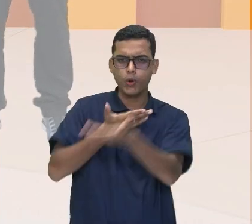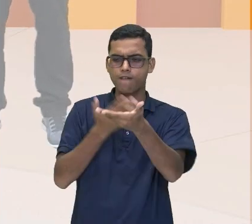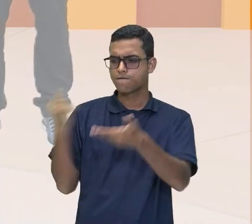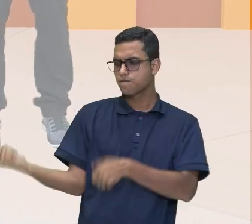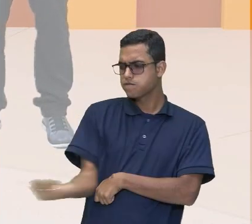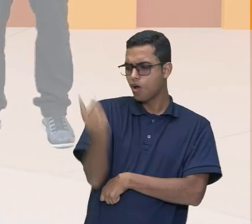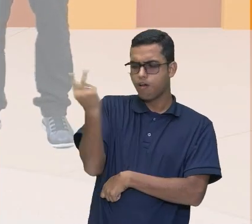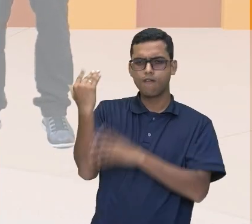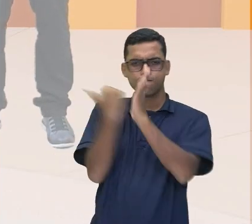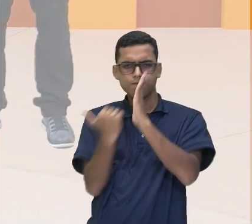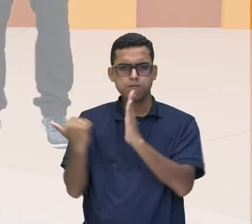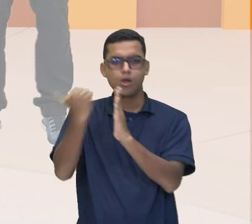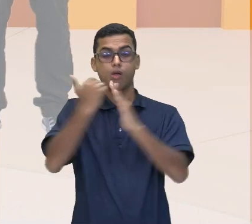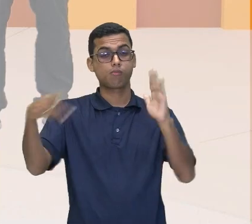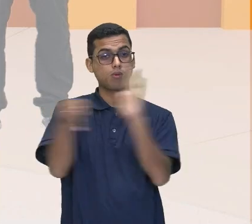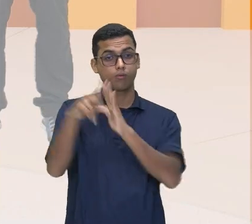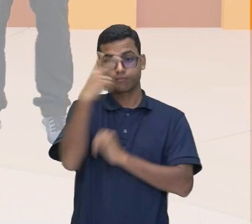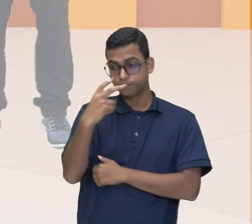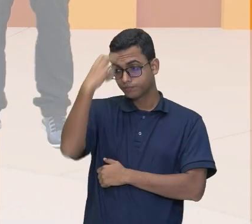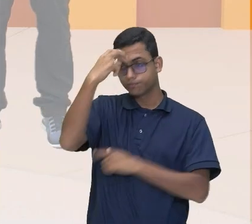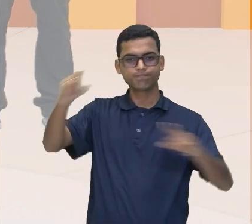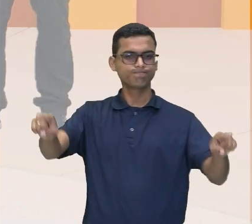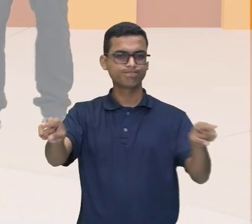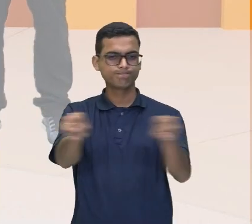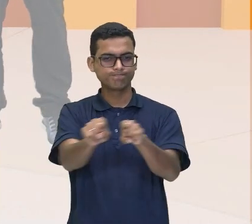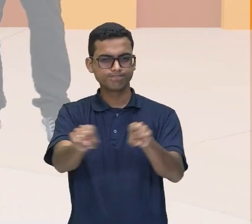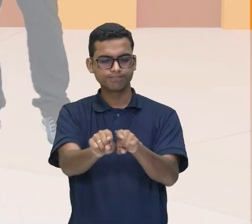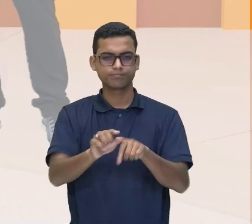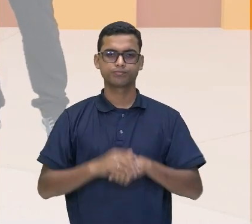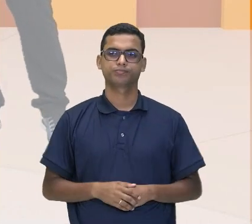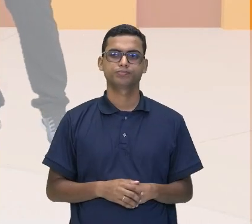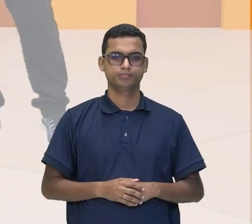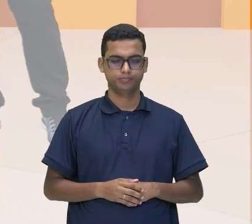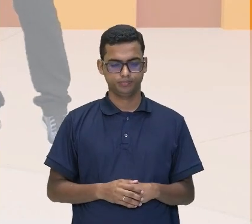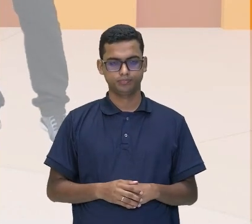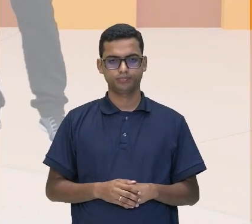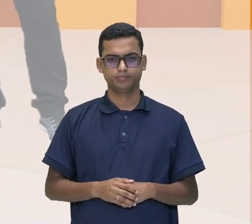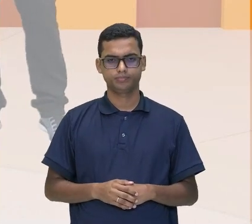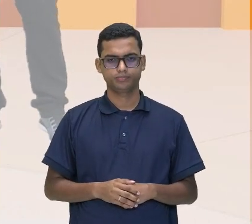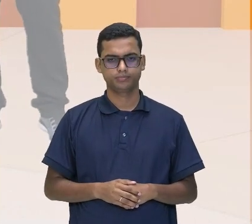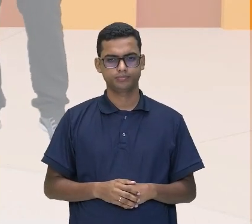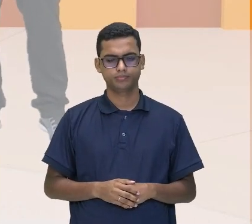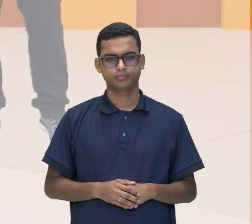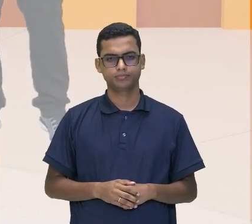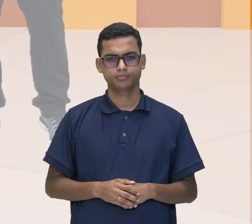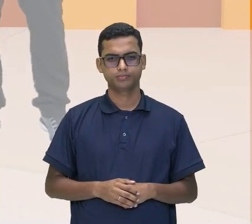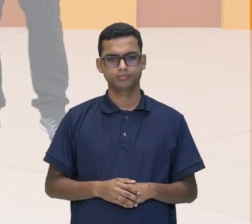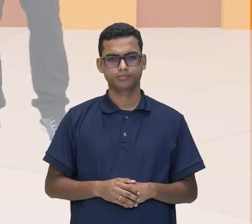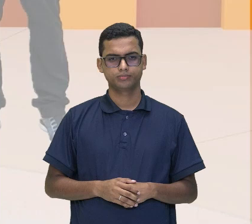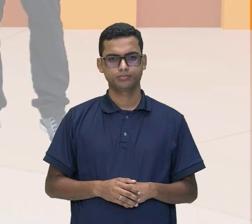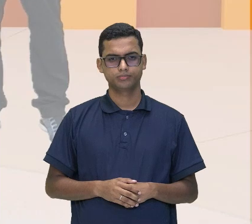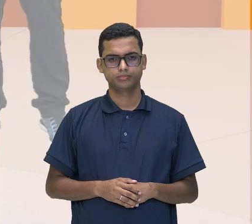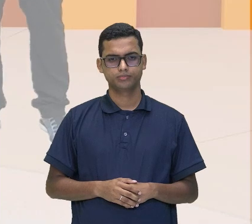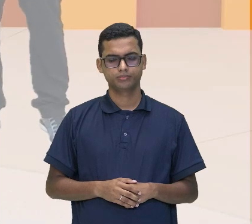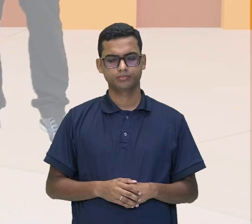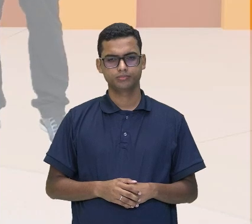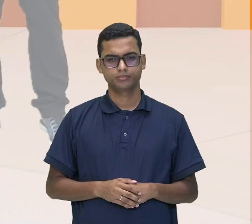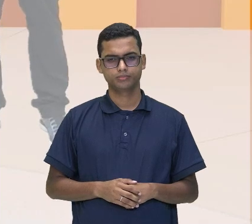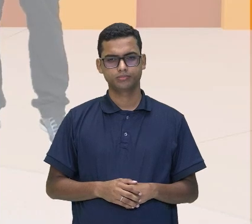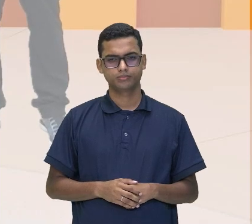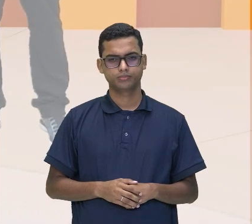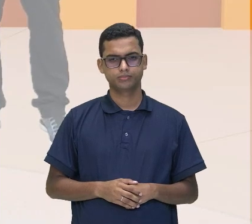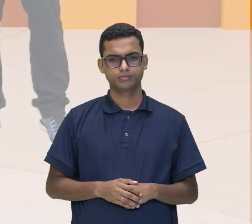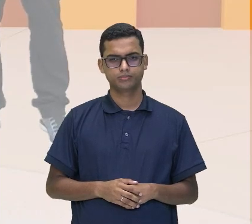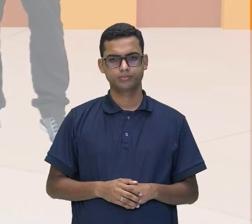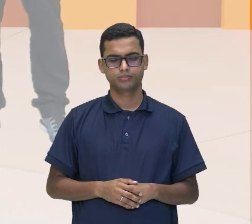o outro pela sua cultura também. Além disso, né, nós podemos ainda trazer aqui para vocês,